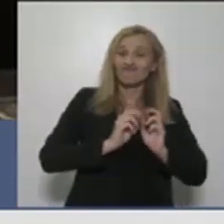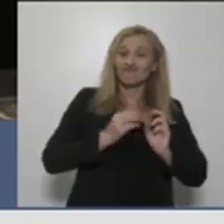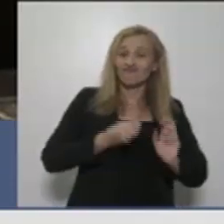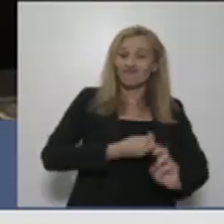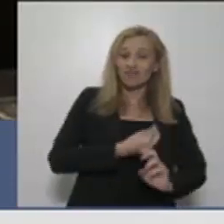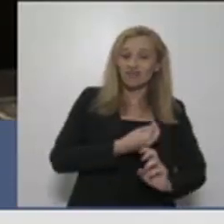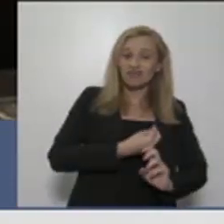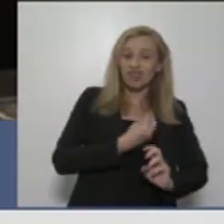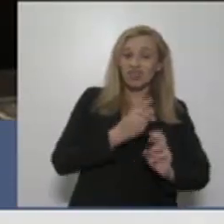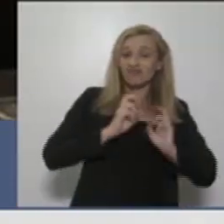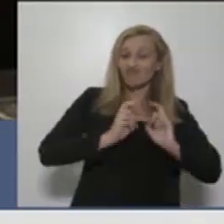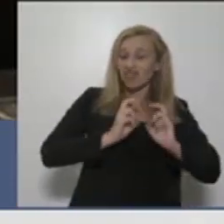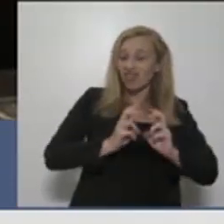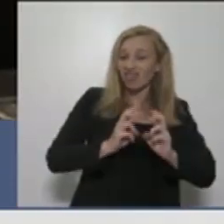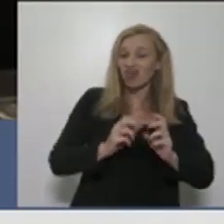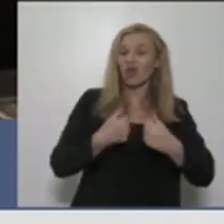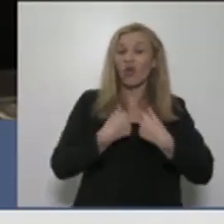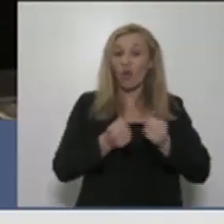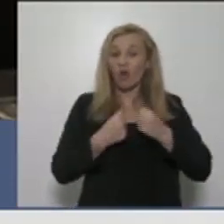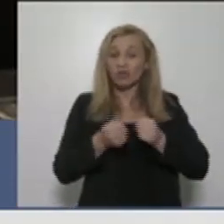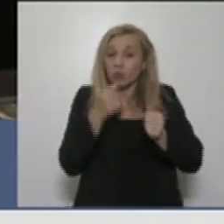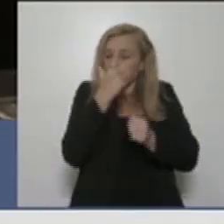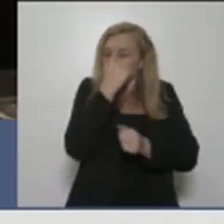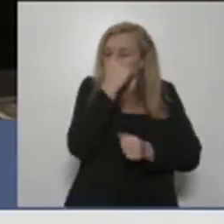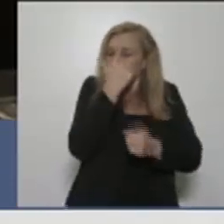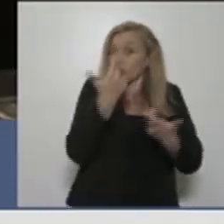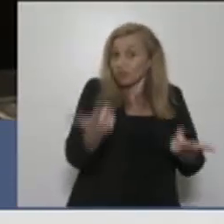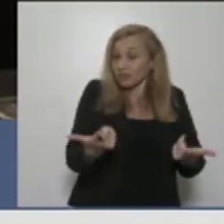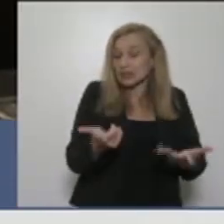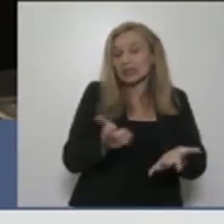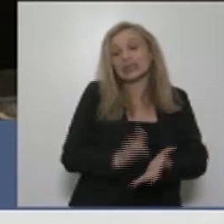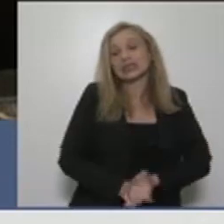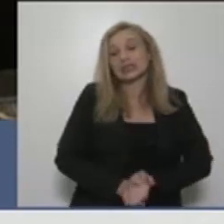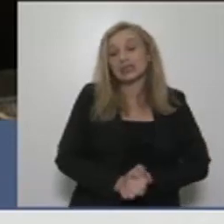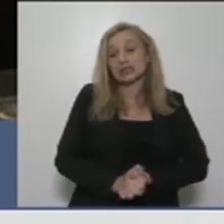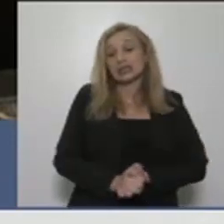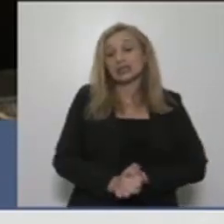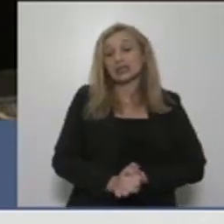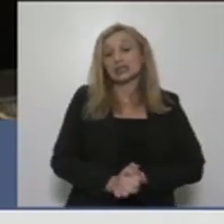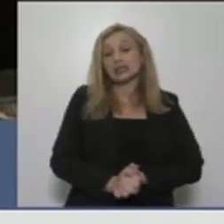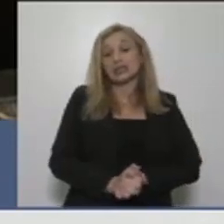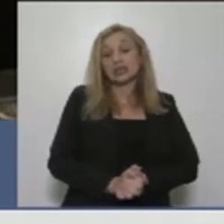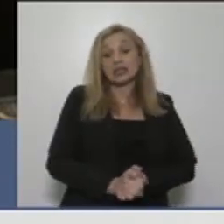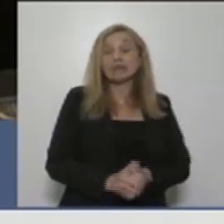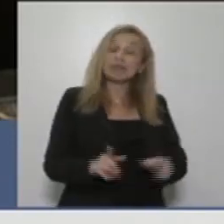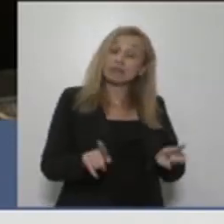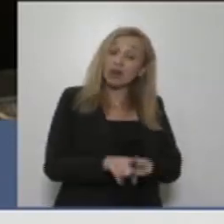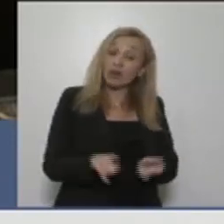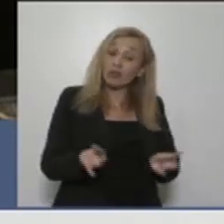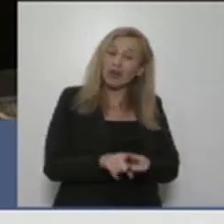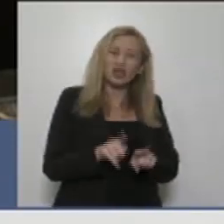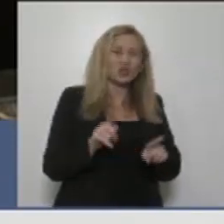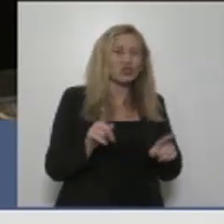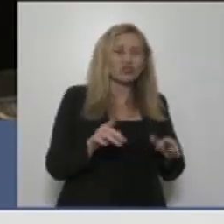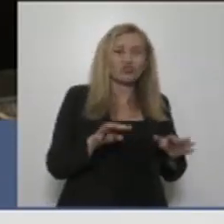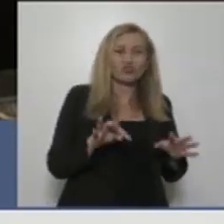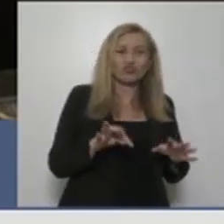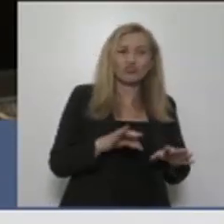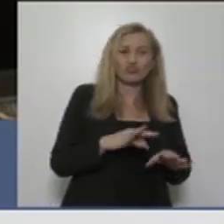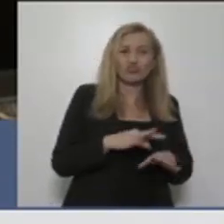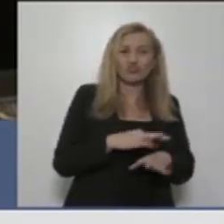mas ônibus também superlotados. E enfrentar todo tipo